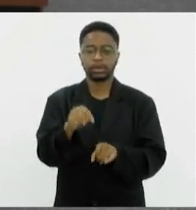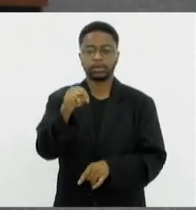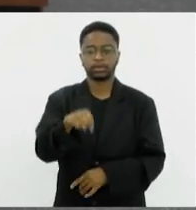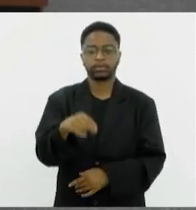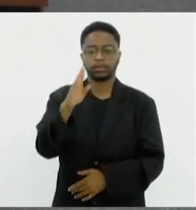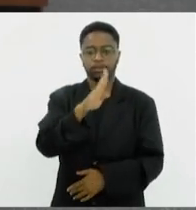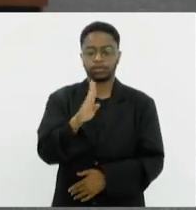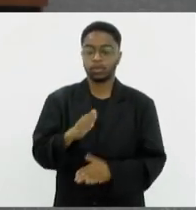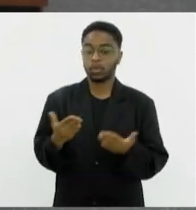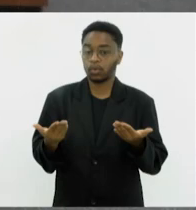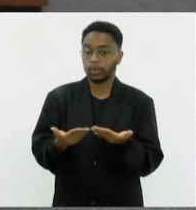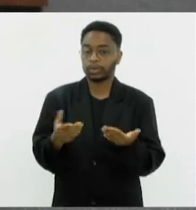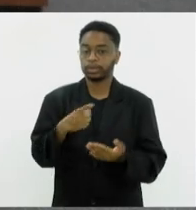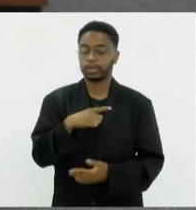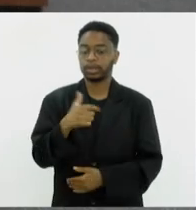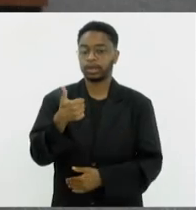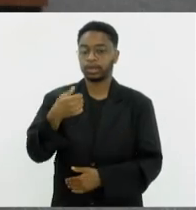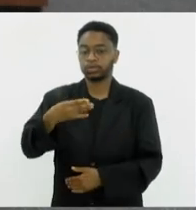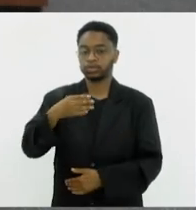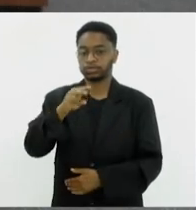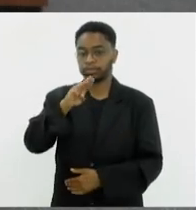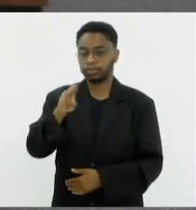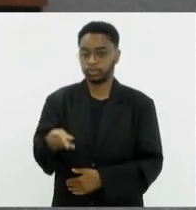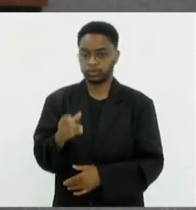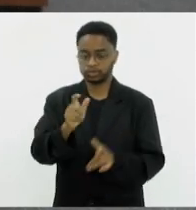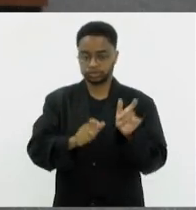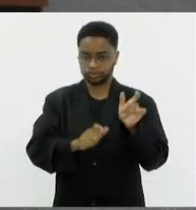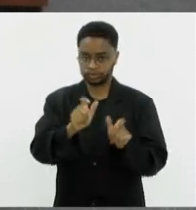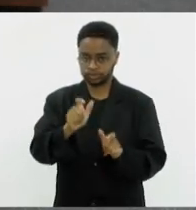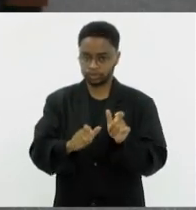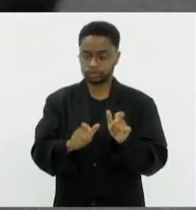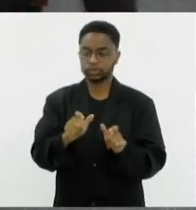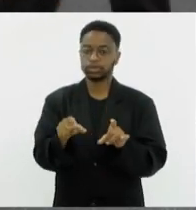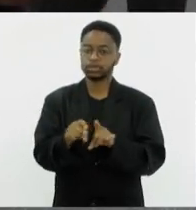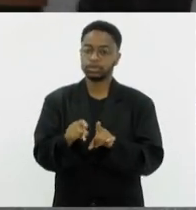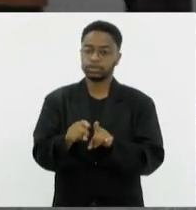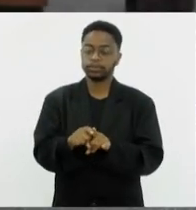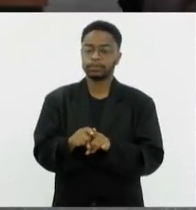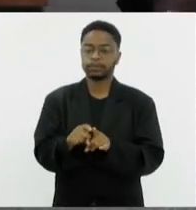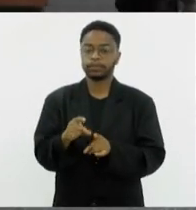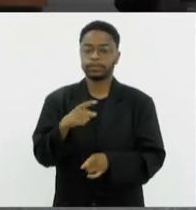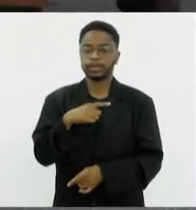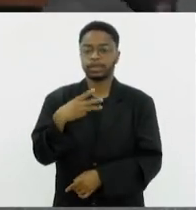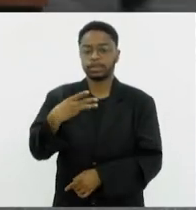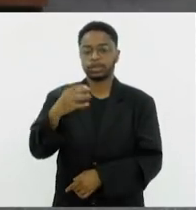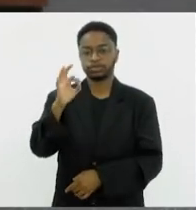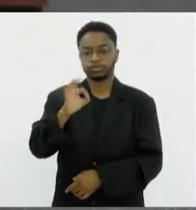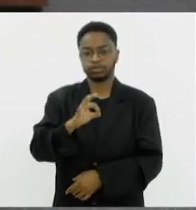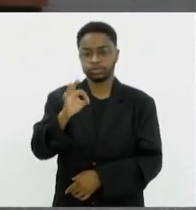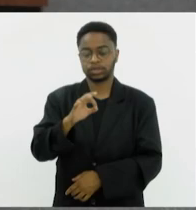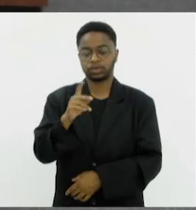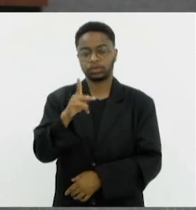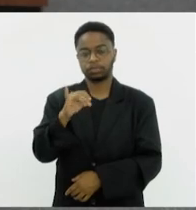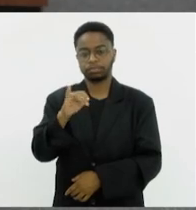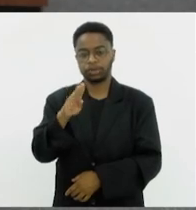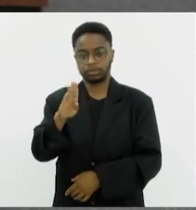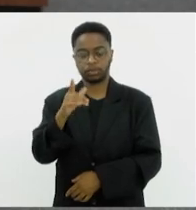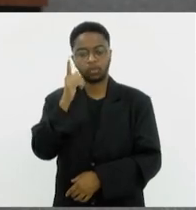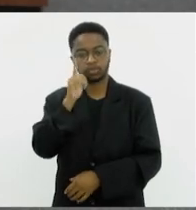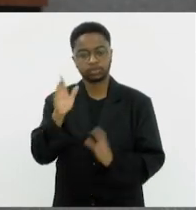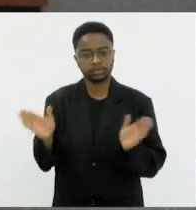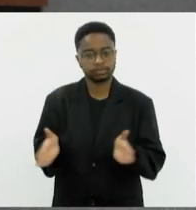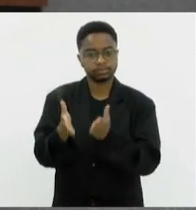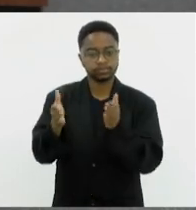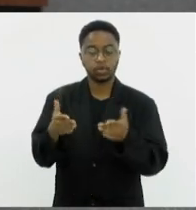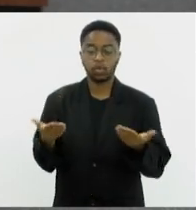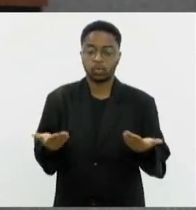hoje cerca de 14 milhões de pessoas e movimentando cerca de 3% do nosso PIB. Então, hoje, a gente fez aí mais